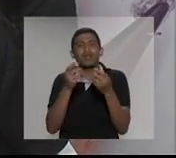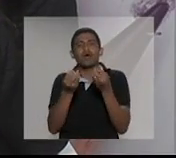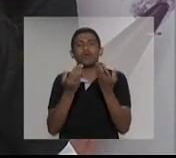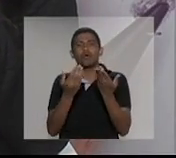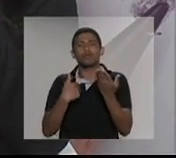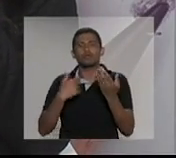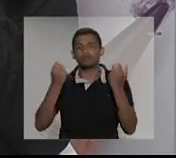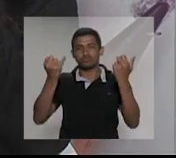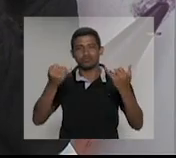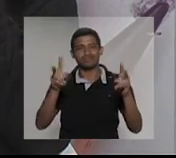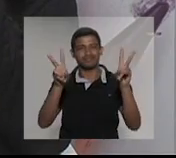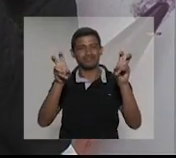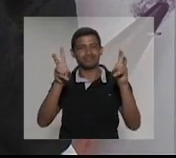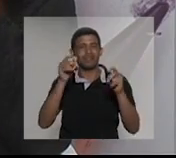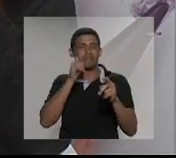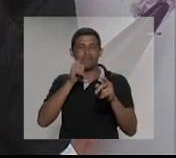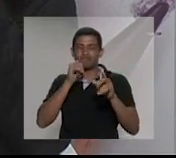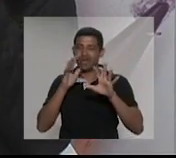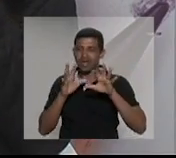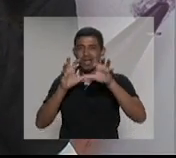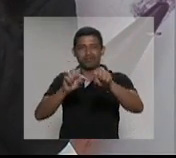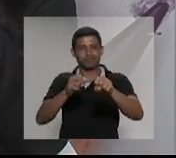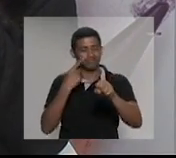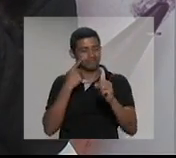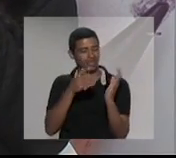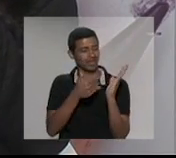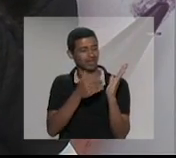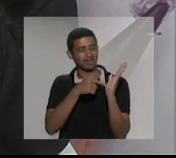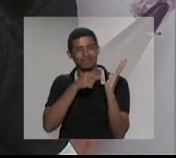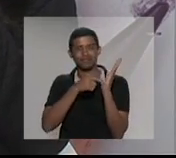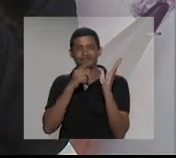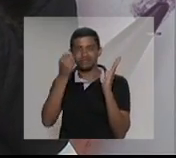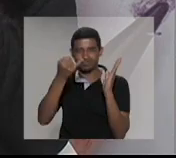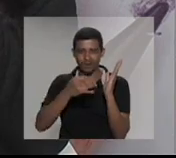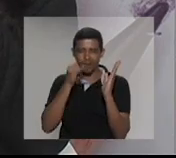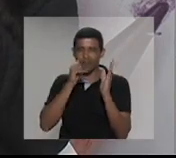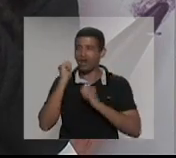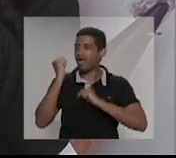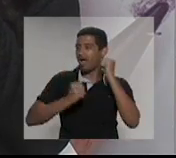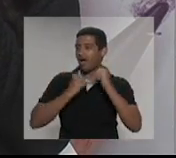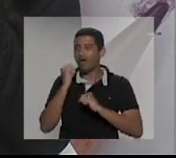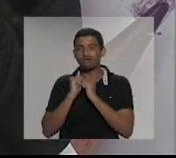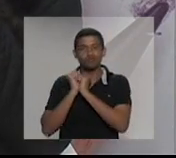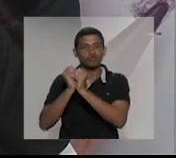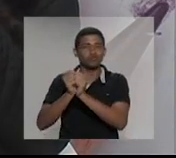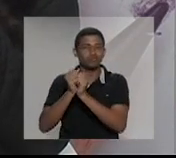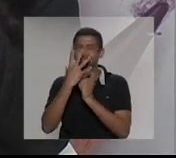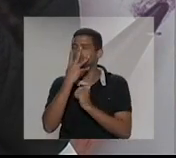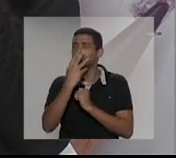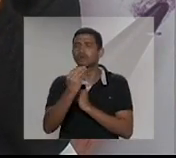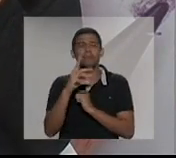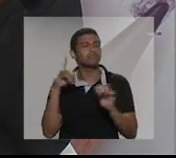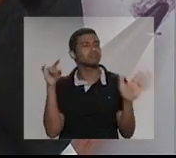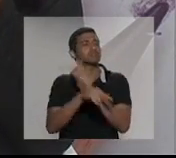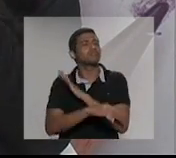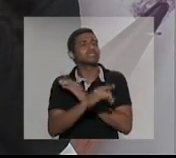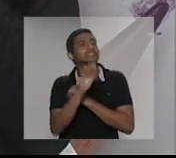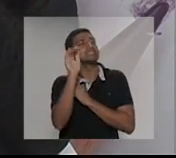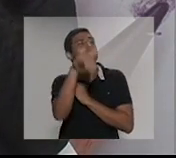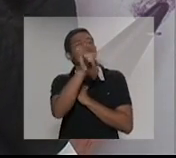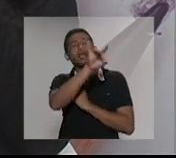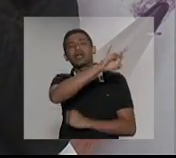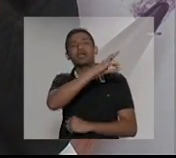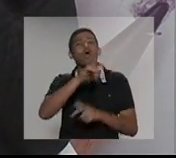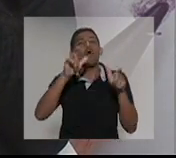Alerj, o que a gente está falando é da mulher selvagem. A gente está falando do livro Mulheres que Correm com Lobos, e eu estou perguntando para eles assim, onde está essa